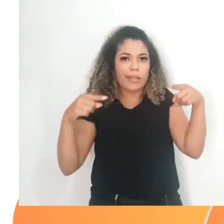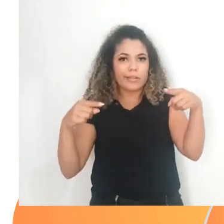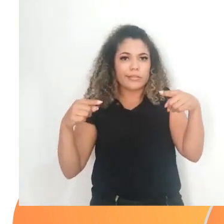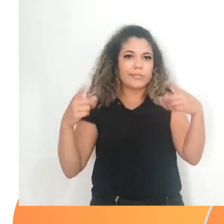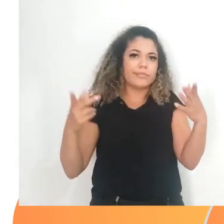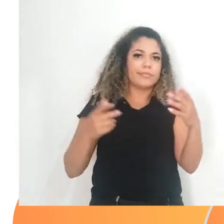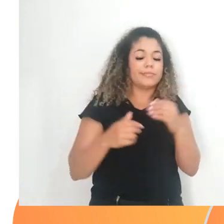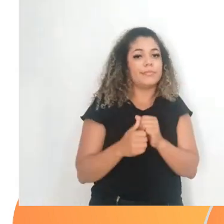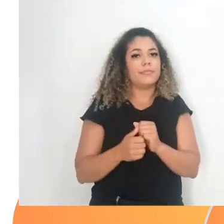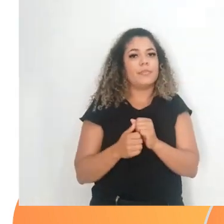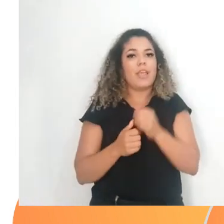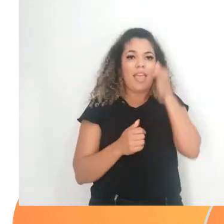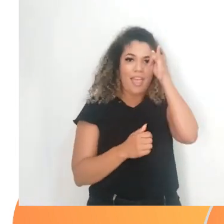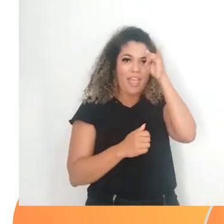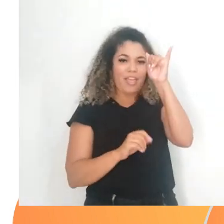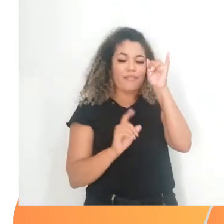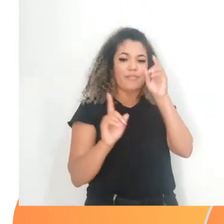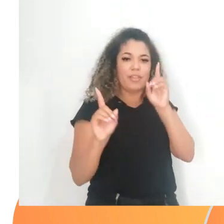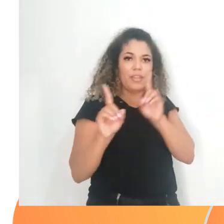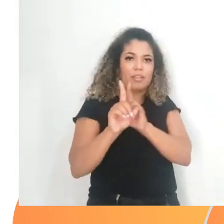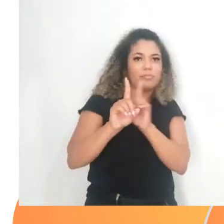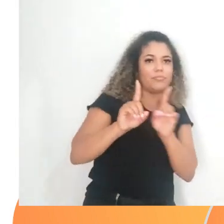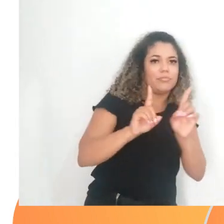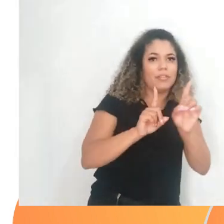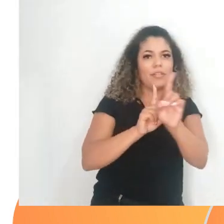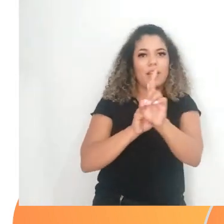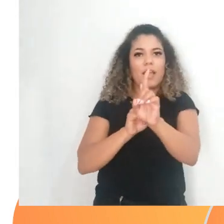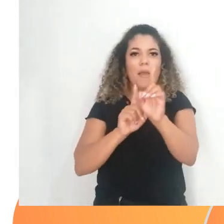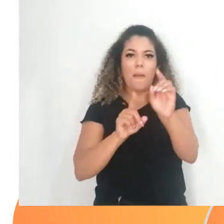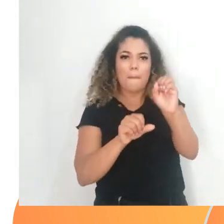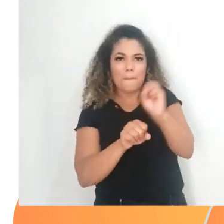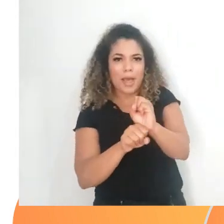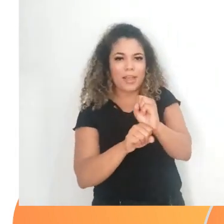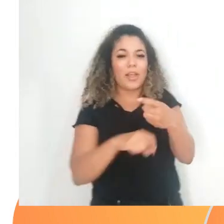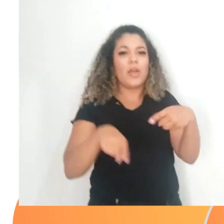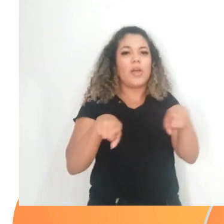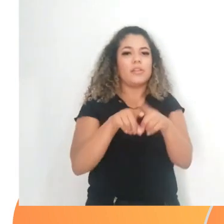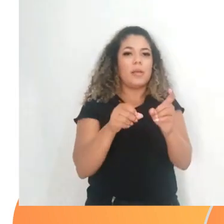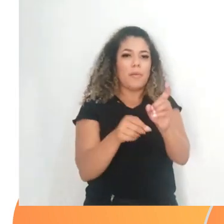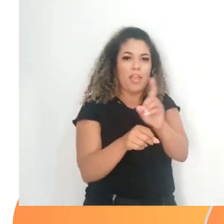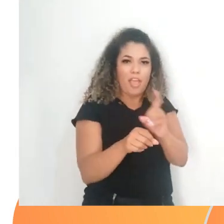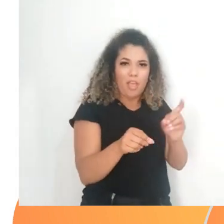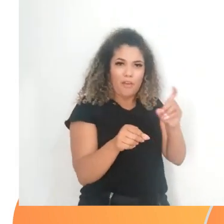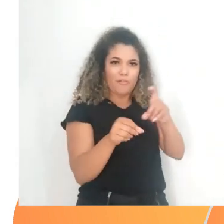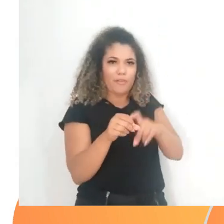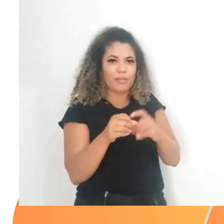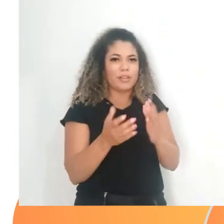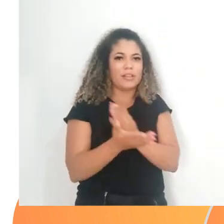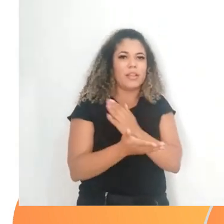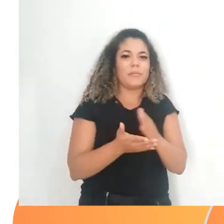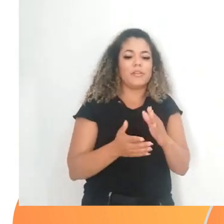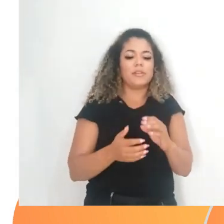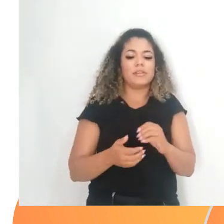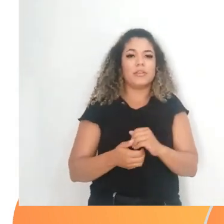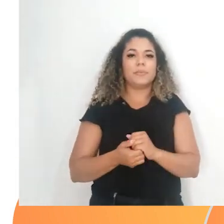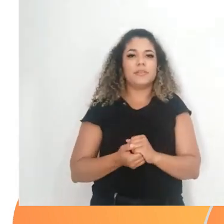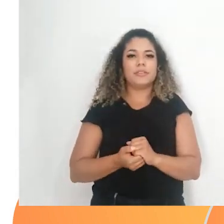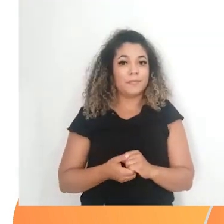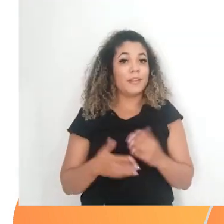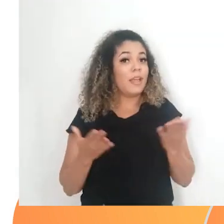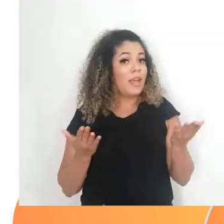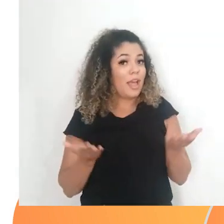de um determinado objeto e aí ele pode desviar, parar ou até voltar dependendo da